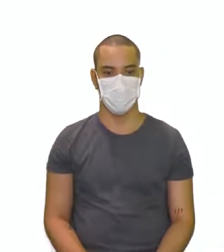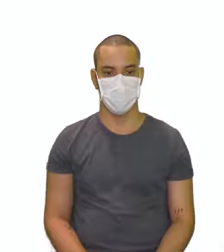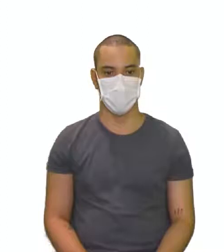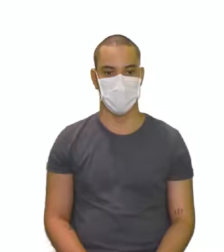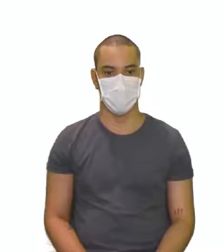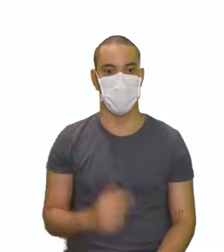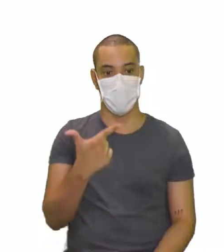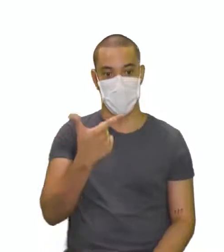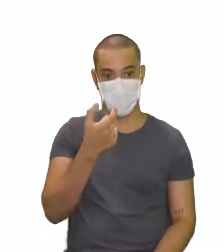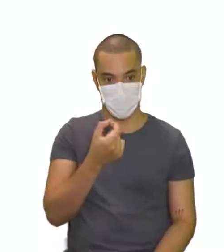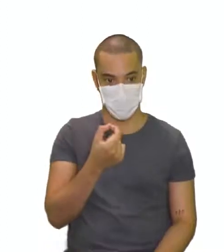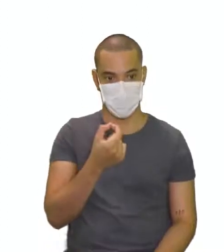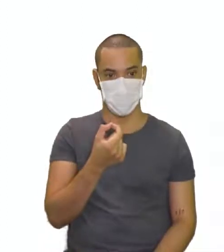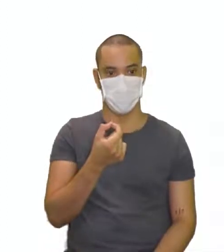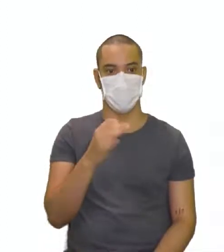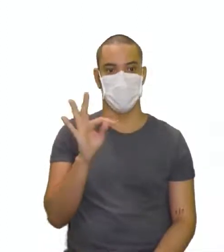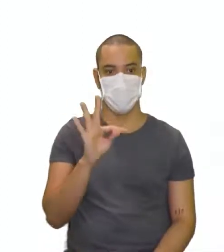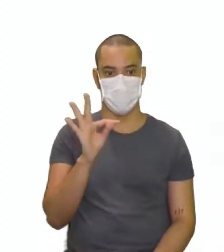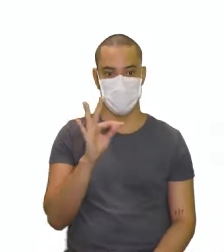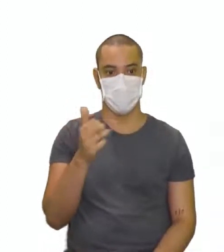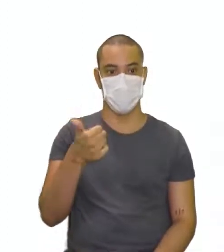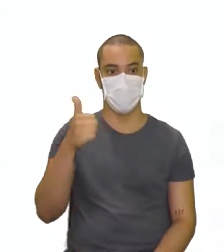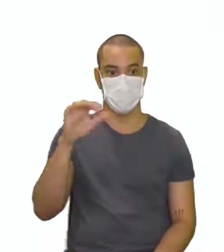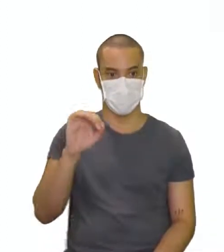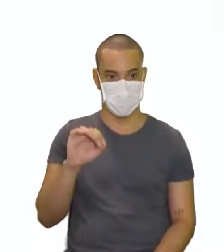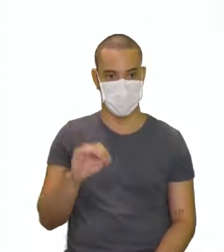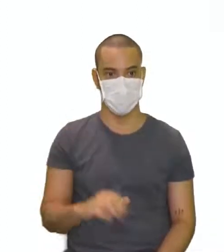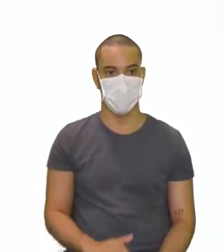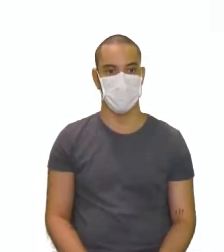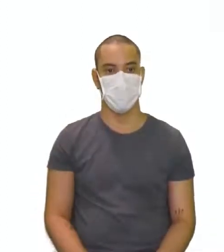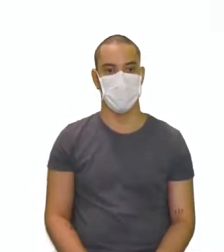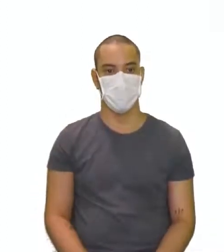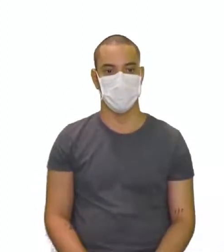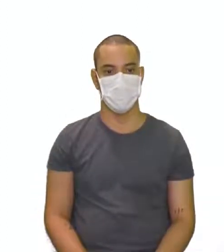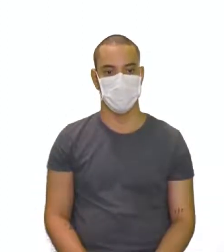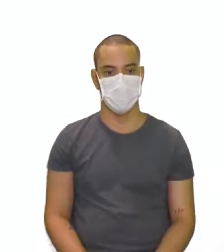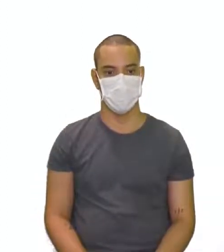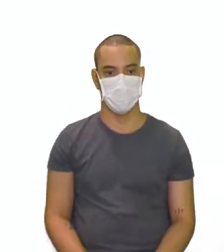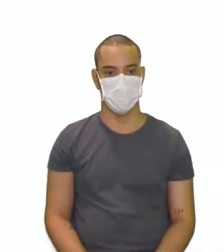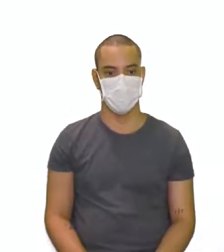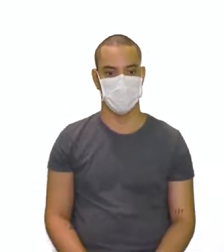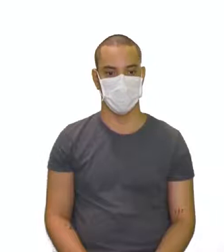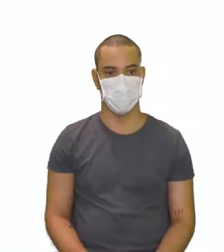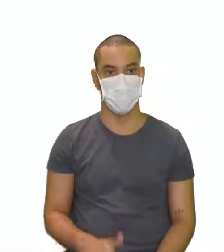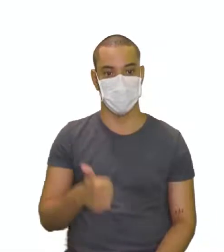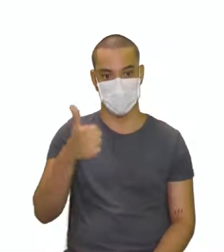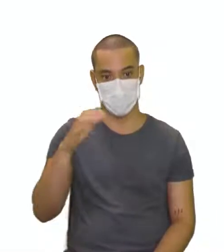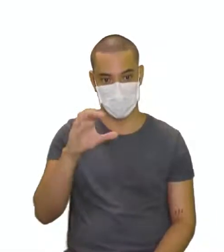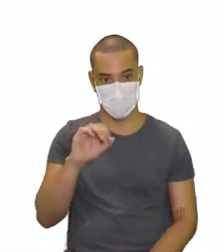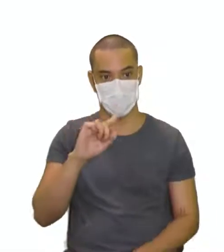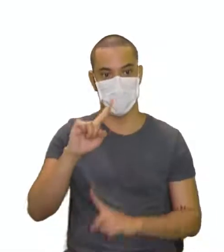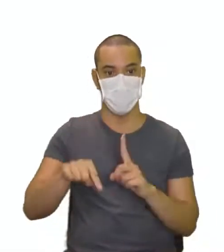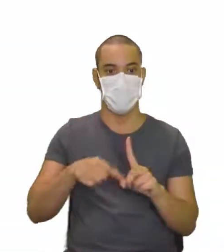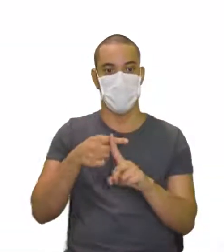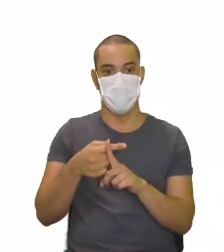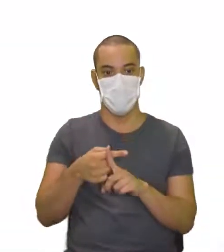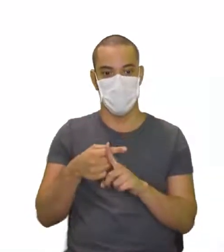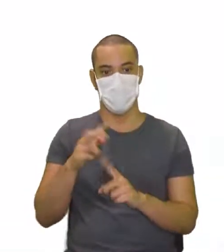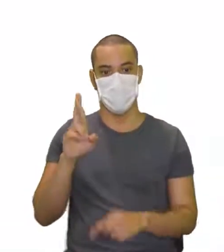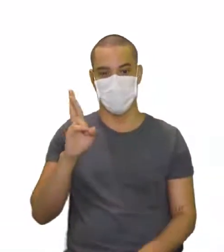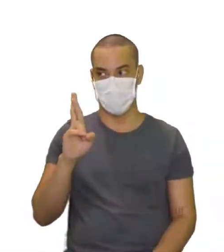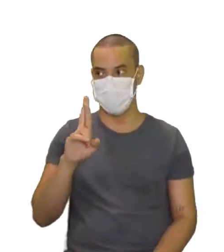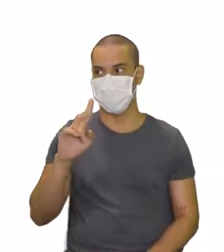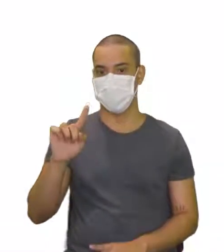ali 20 de tensão, ok? Nós temos aí 10 de contra-eletromotriz, tá